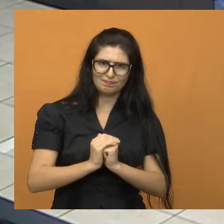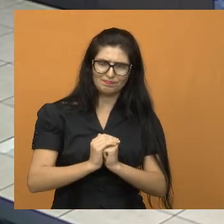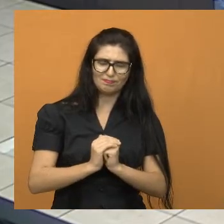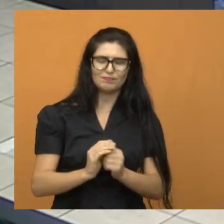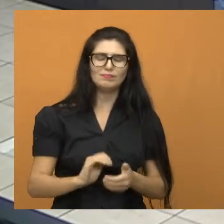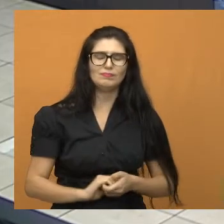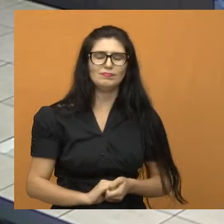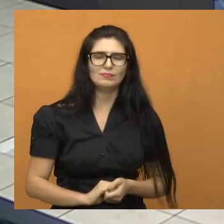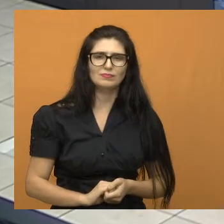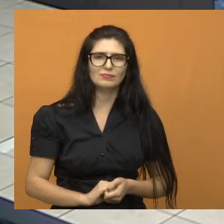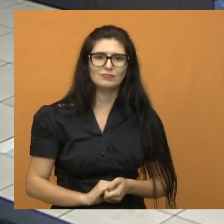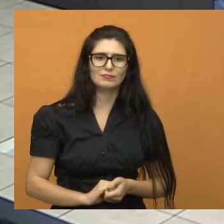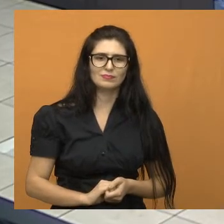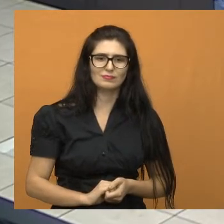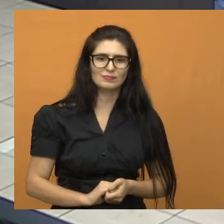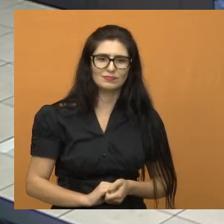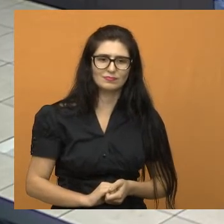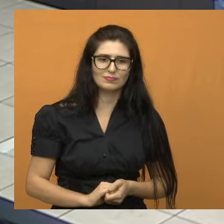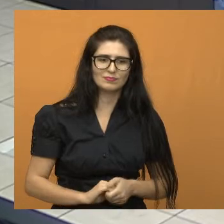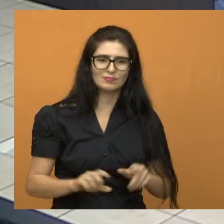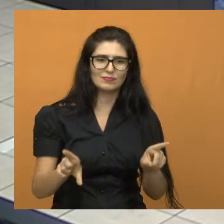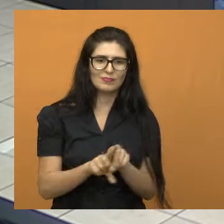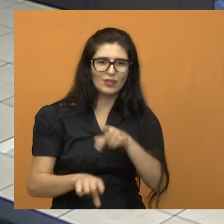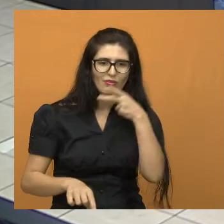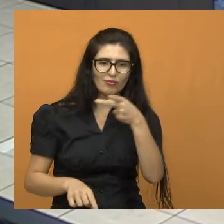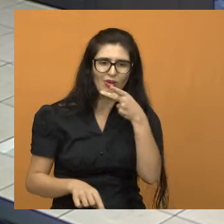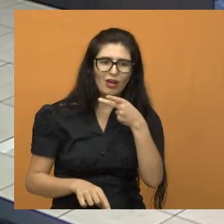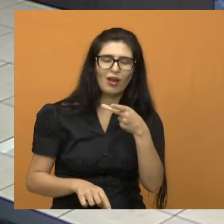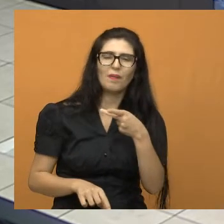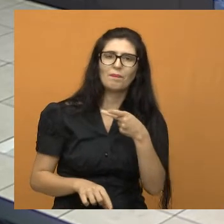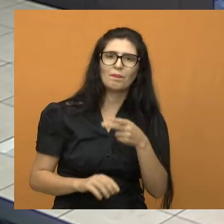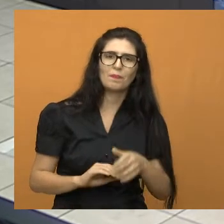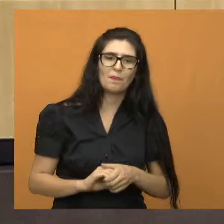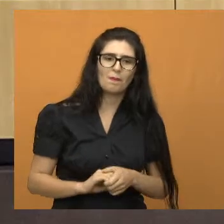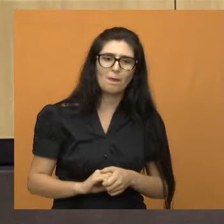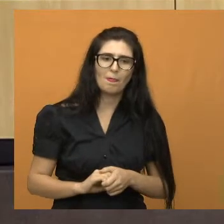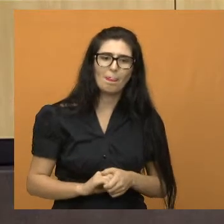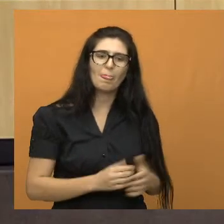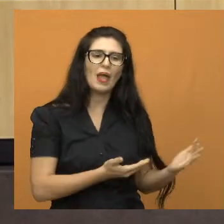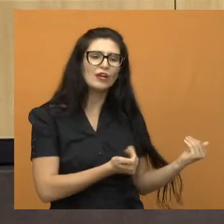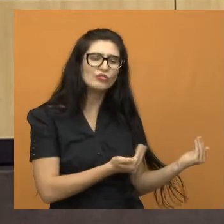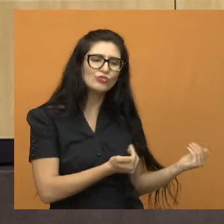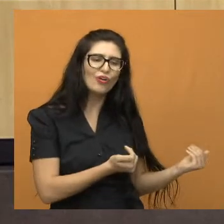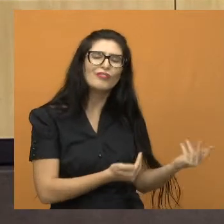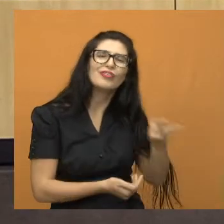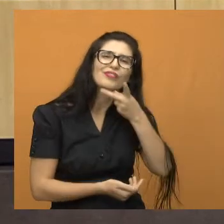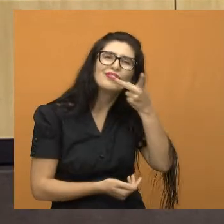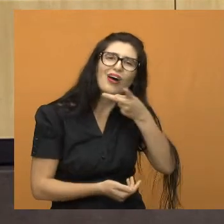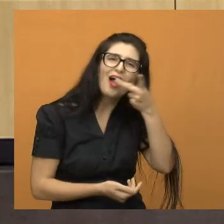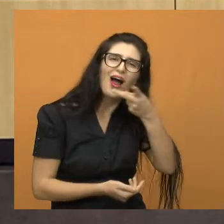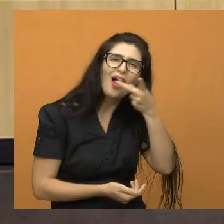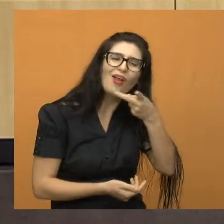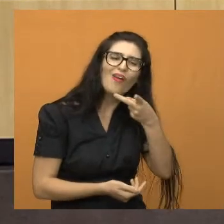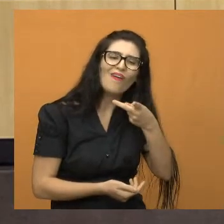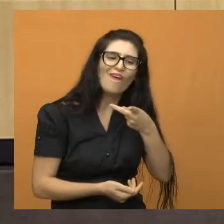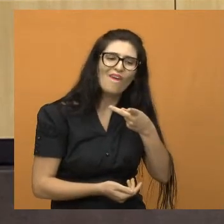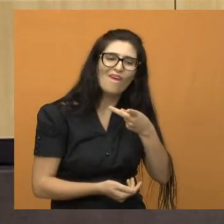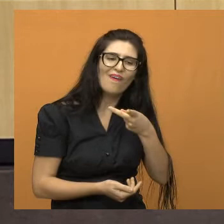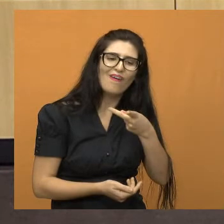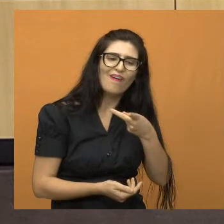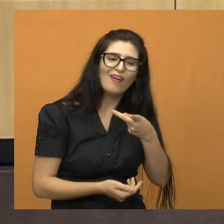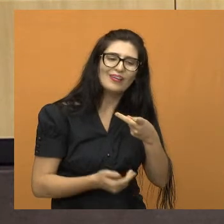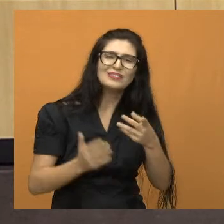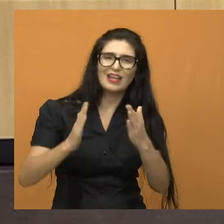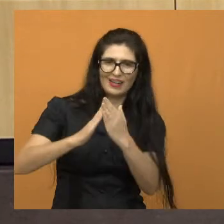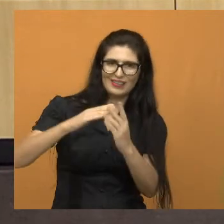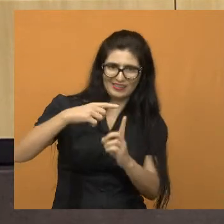Eu queria ressaltar um pouquinho também, quando a nossa jovem ali, né, coloca da pastoral, né,